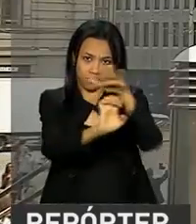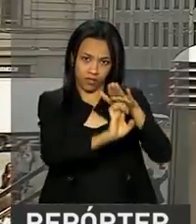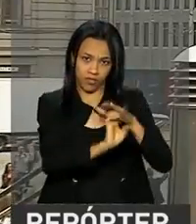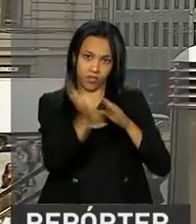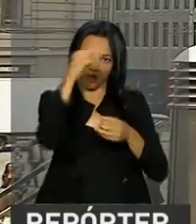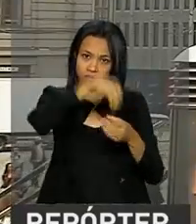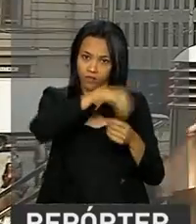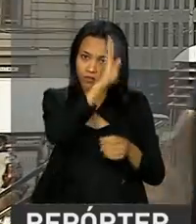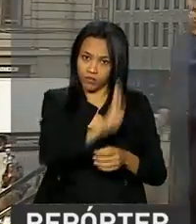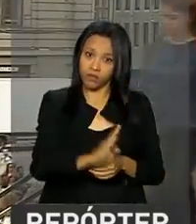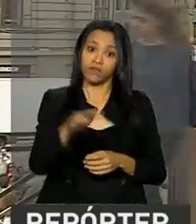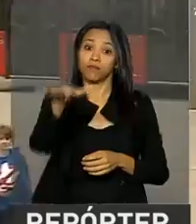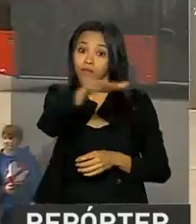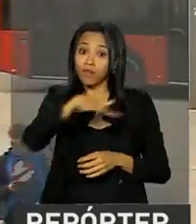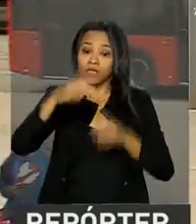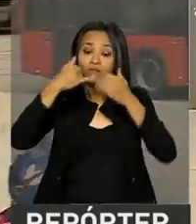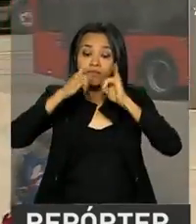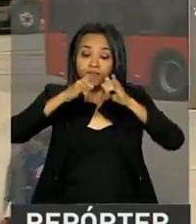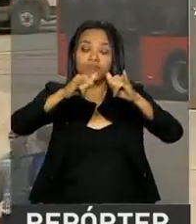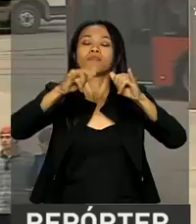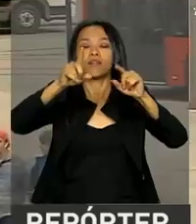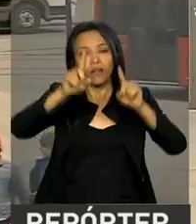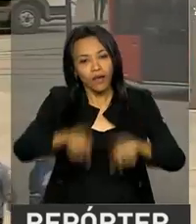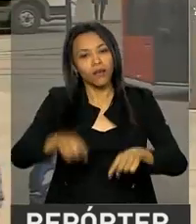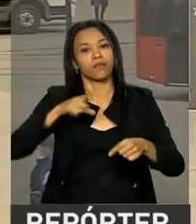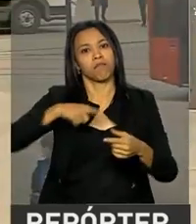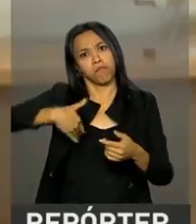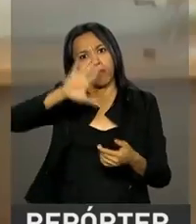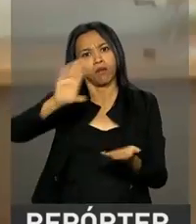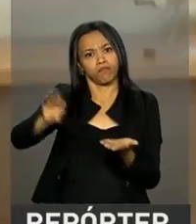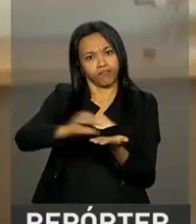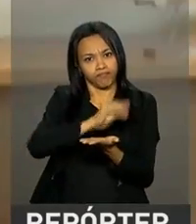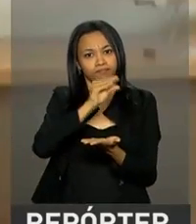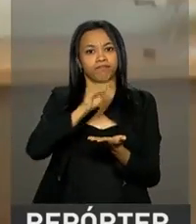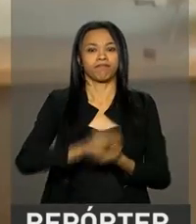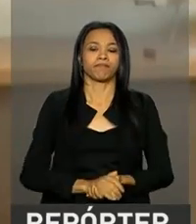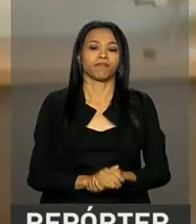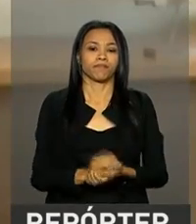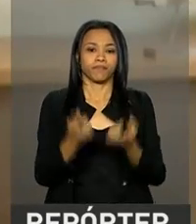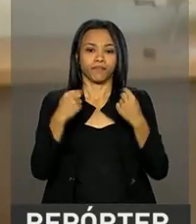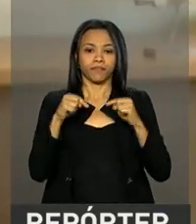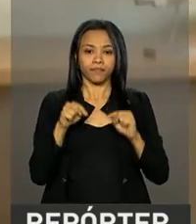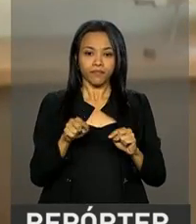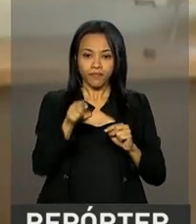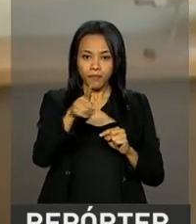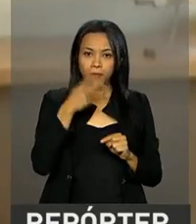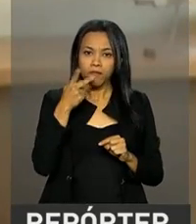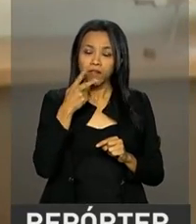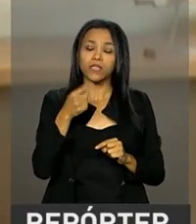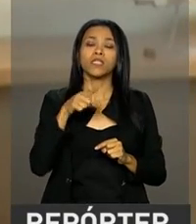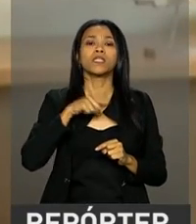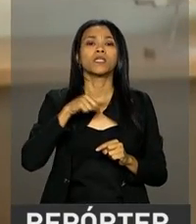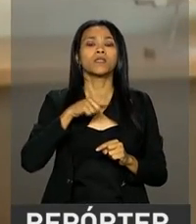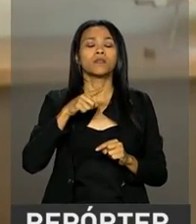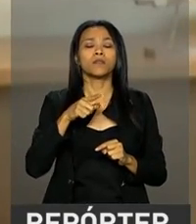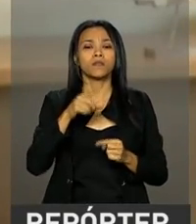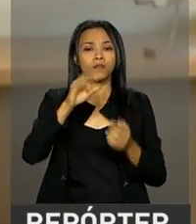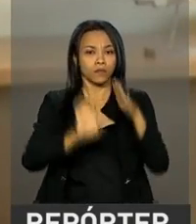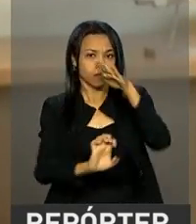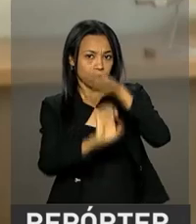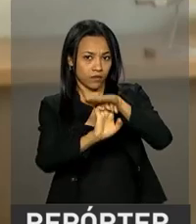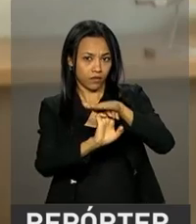setor energético concentra esses investimentos a estat o que a grande empresa de exploração de